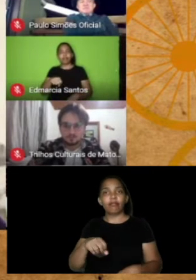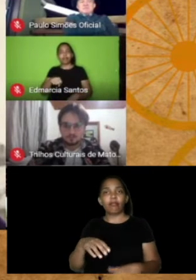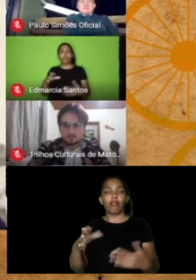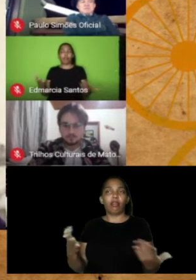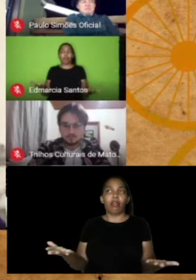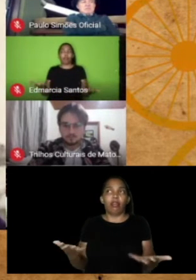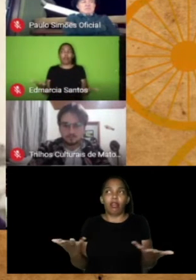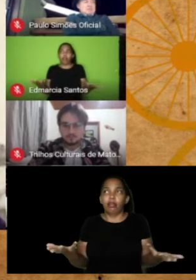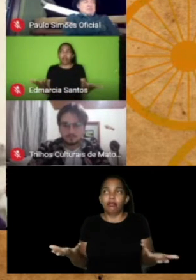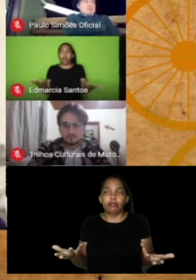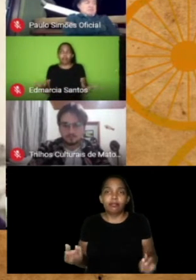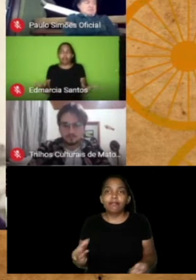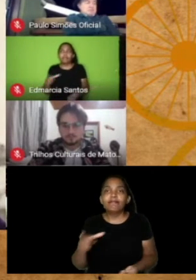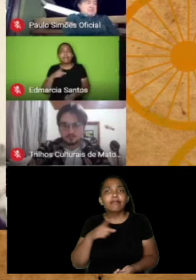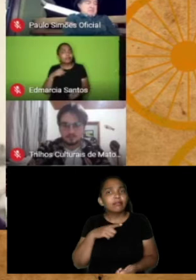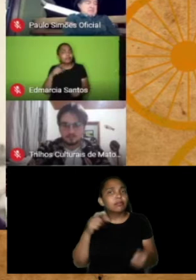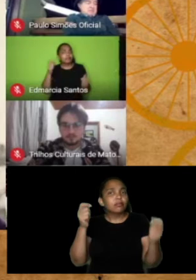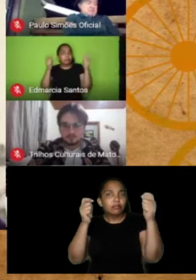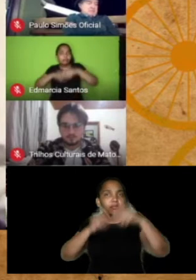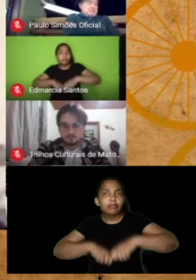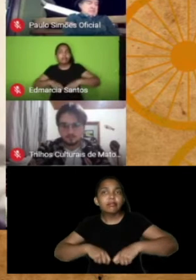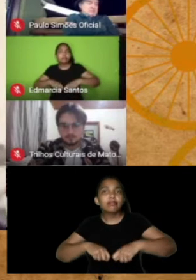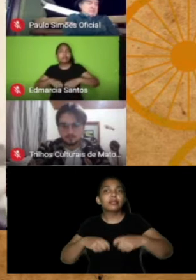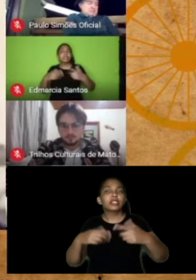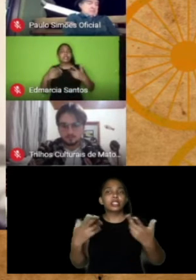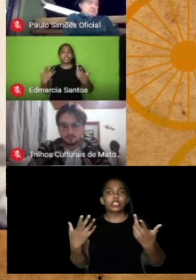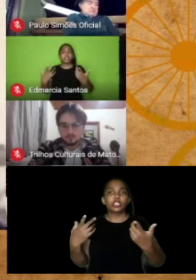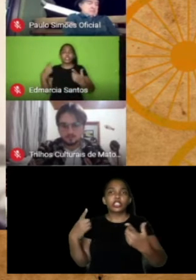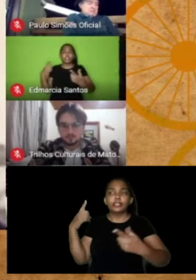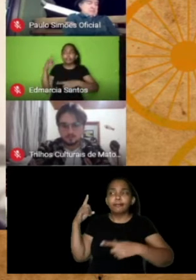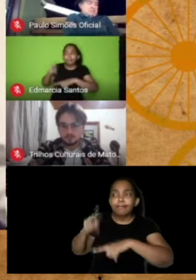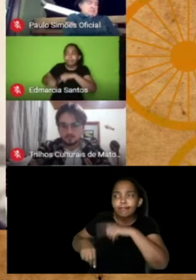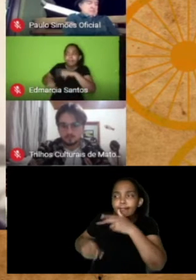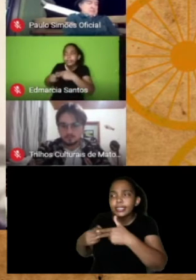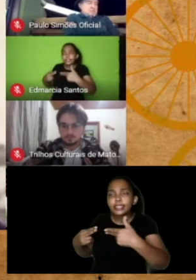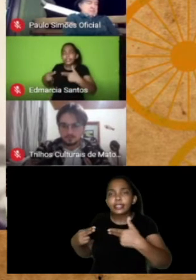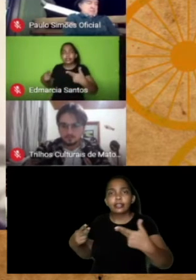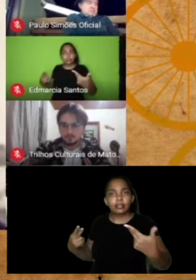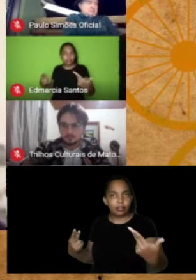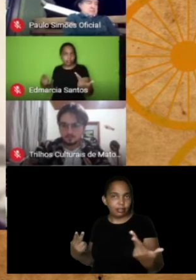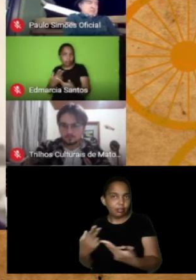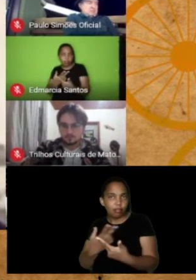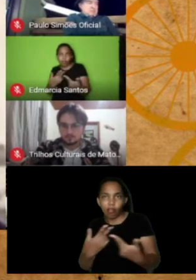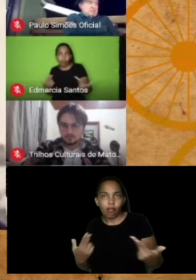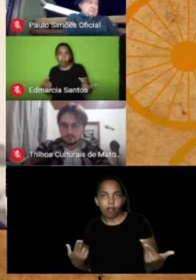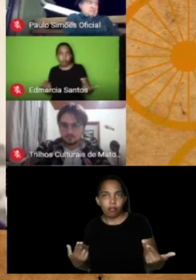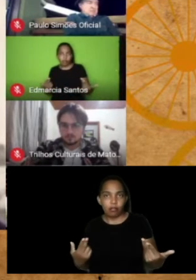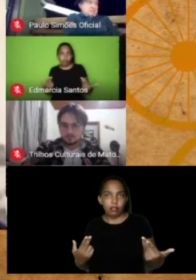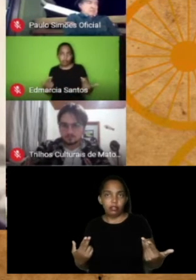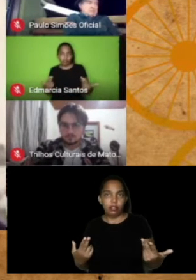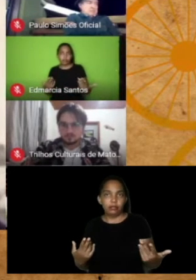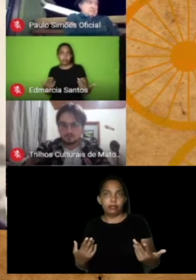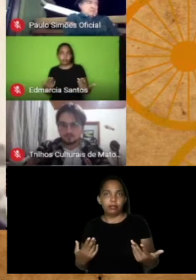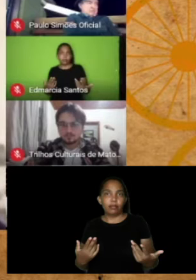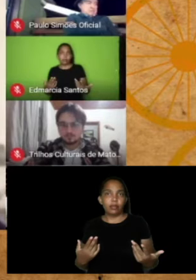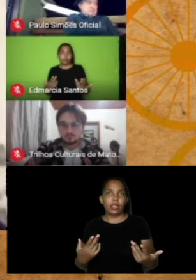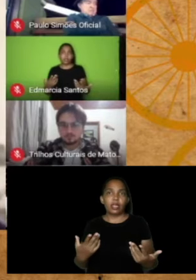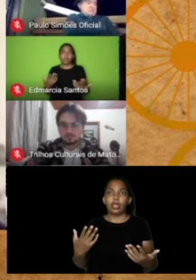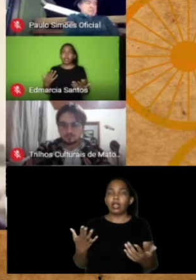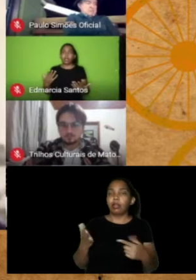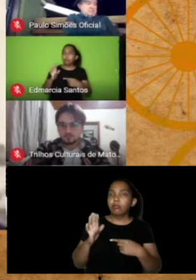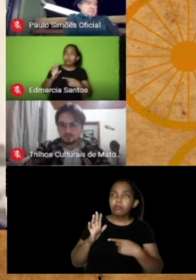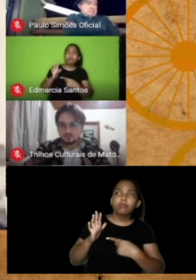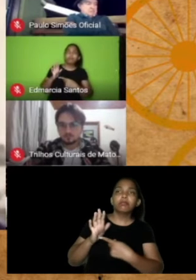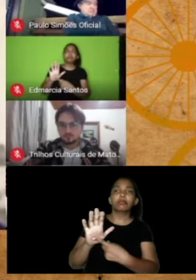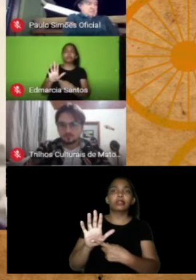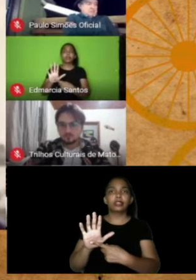Ela tem condições de materializar algo que é imaterializável. Ela tem condições de criar